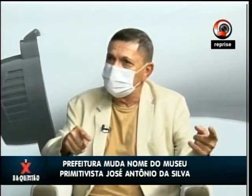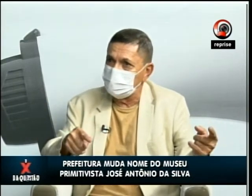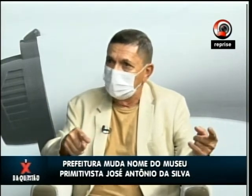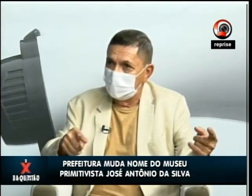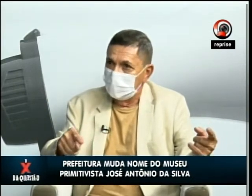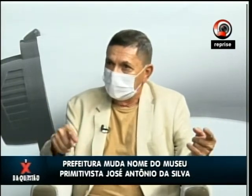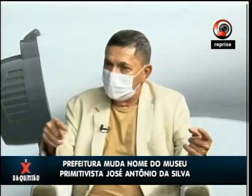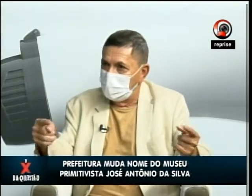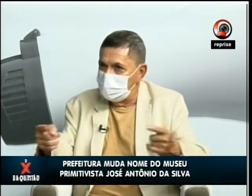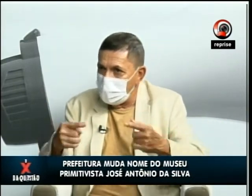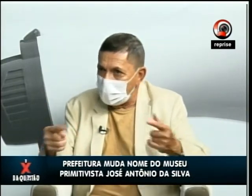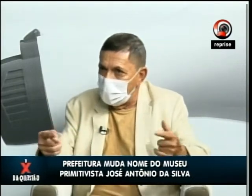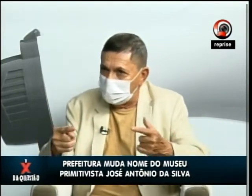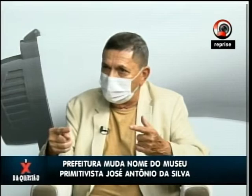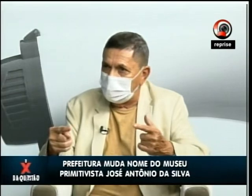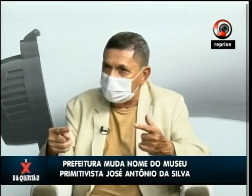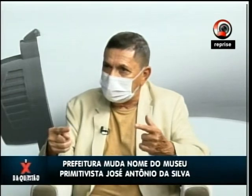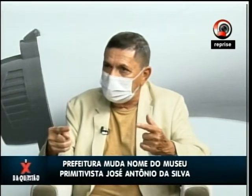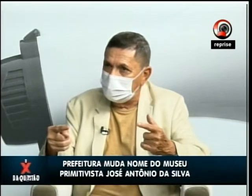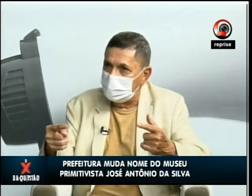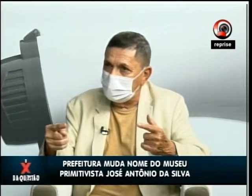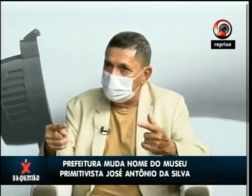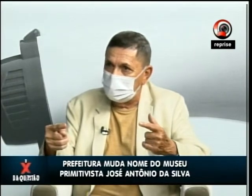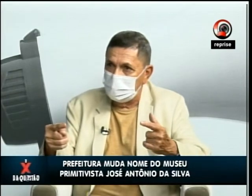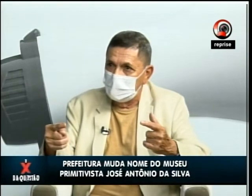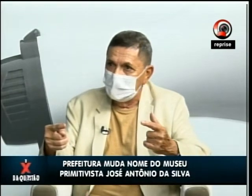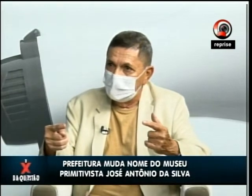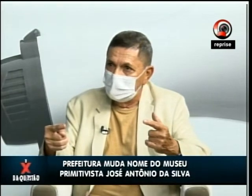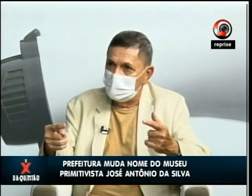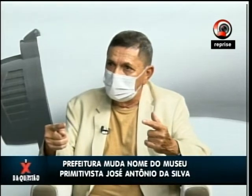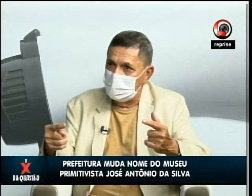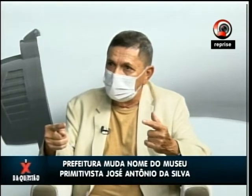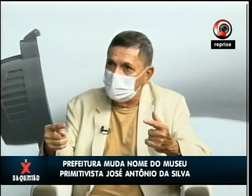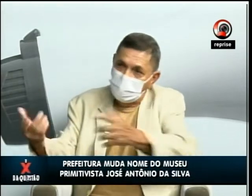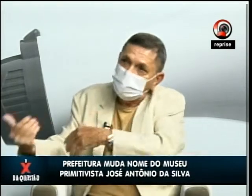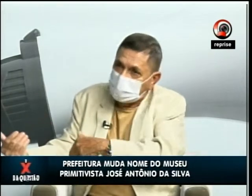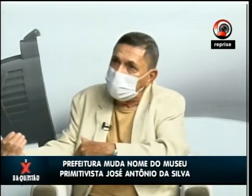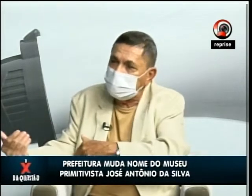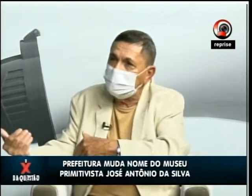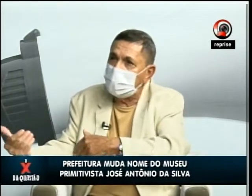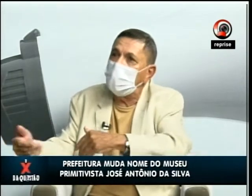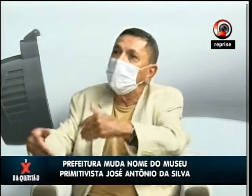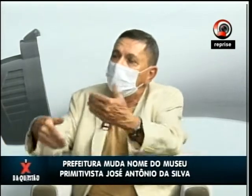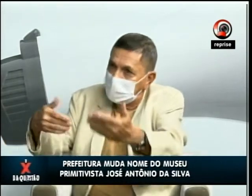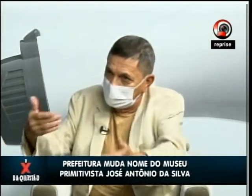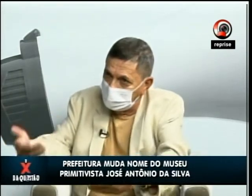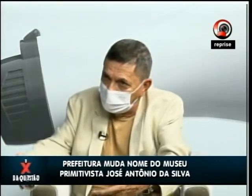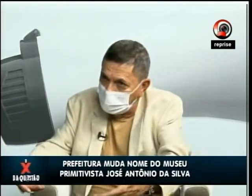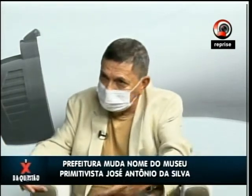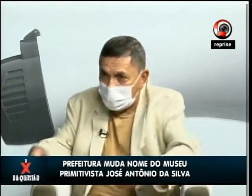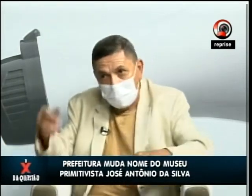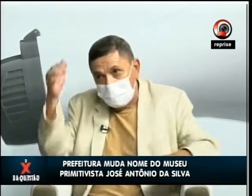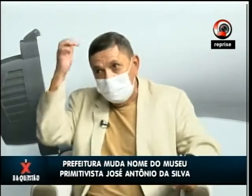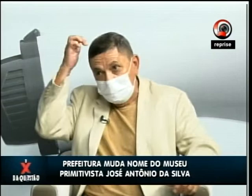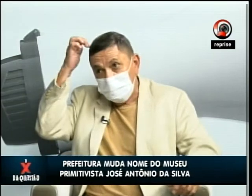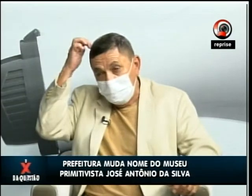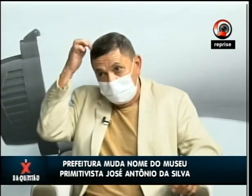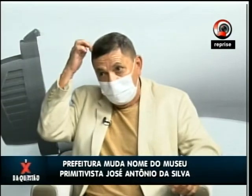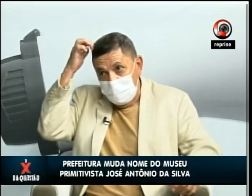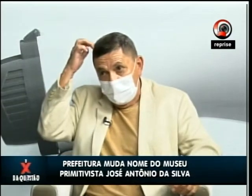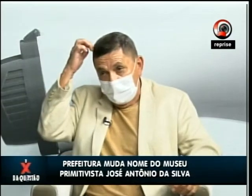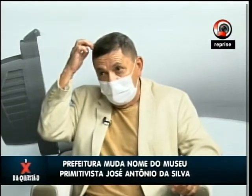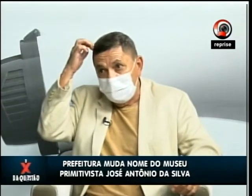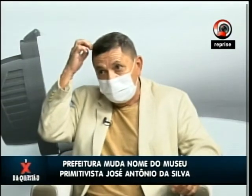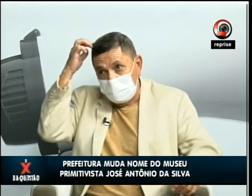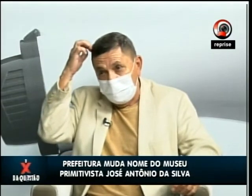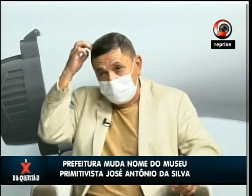Edinho Araújo houve um acordo para que eu voltasse para botar novamente